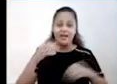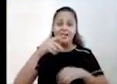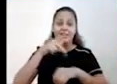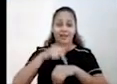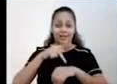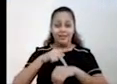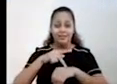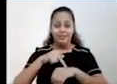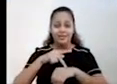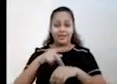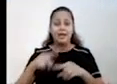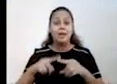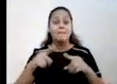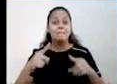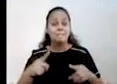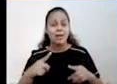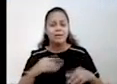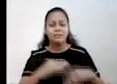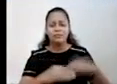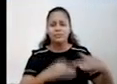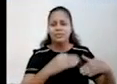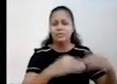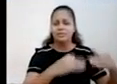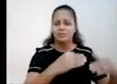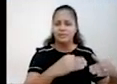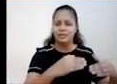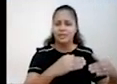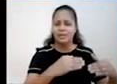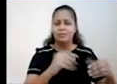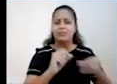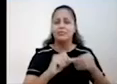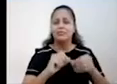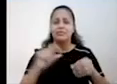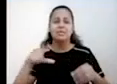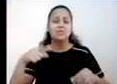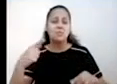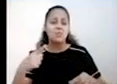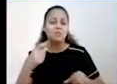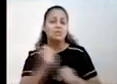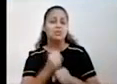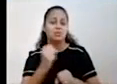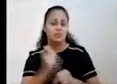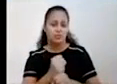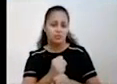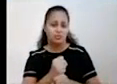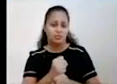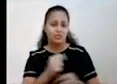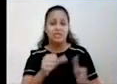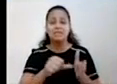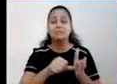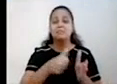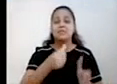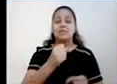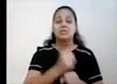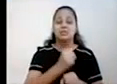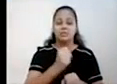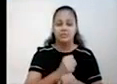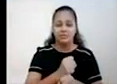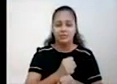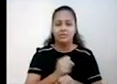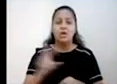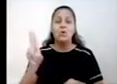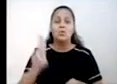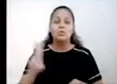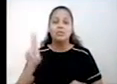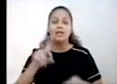com o tempo os indivíduos passaram a erguer outros abrigos. As primeiras construções foram feitas com materiais